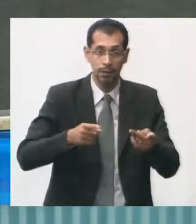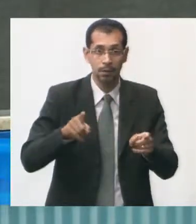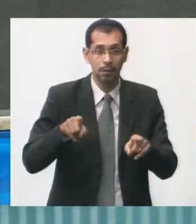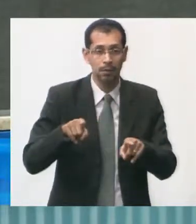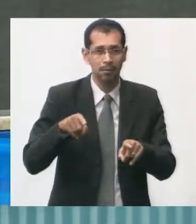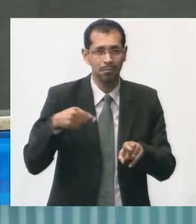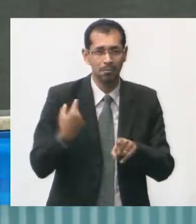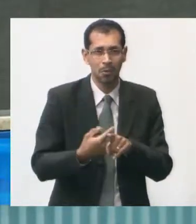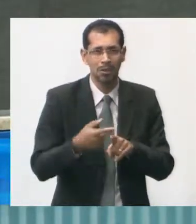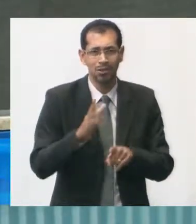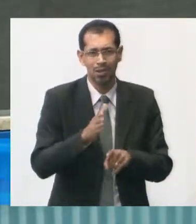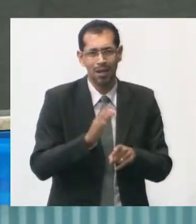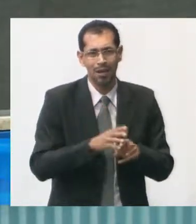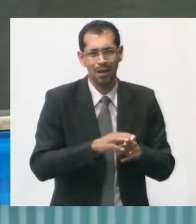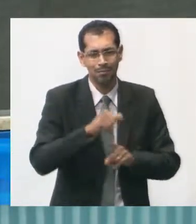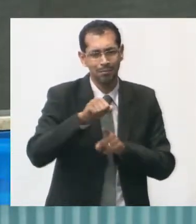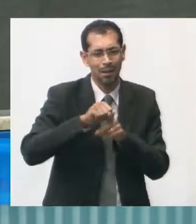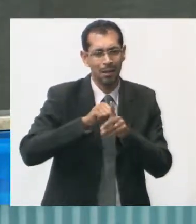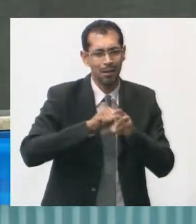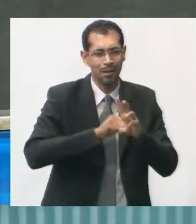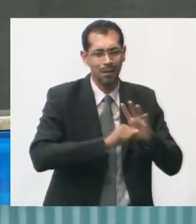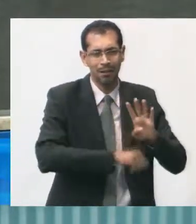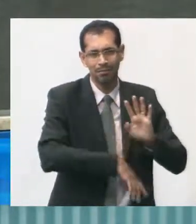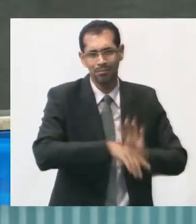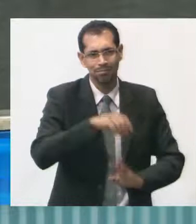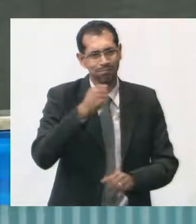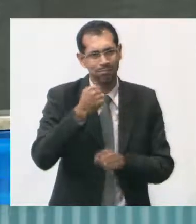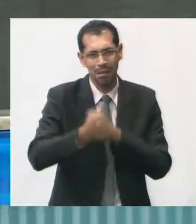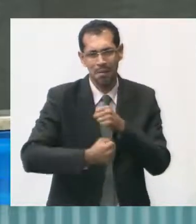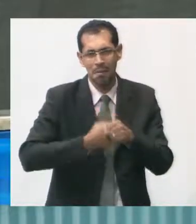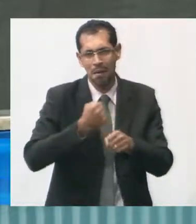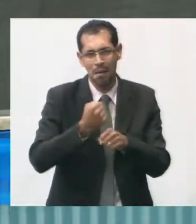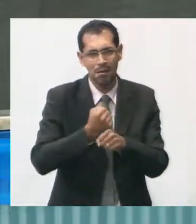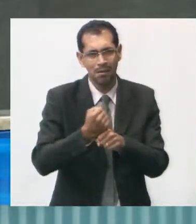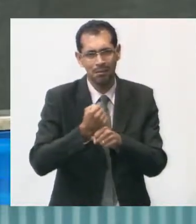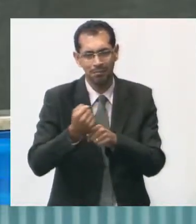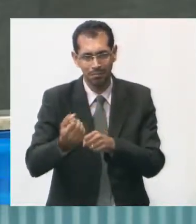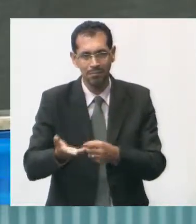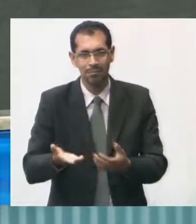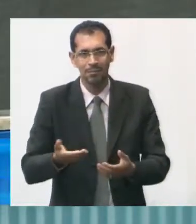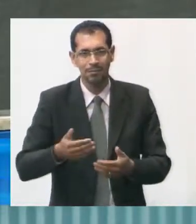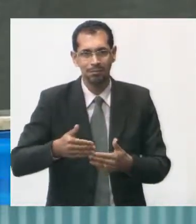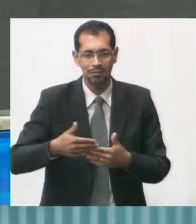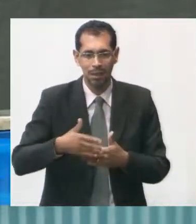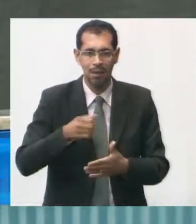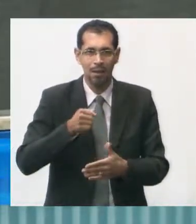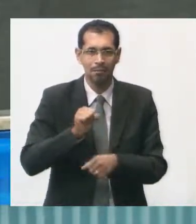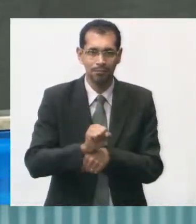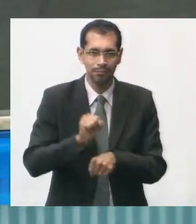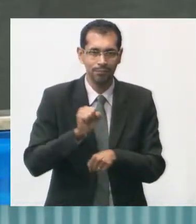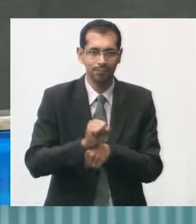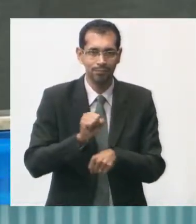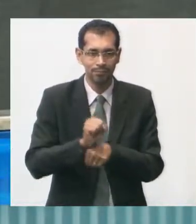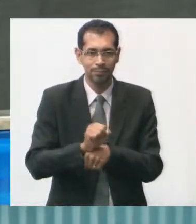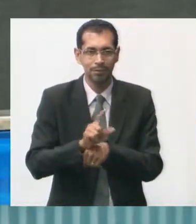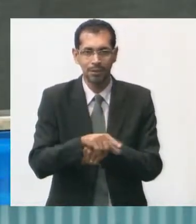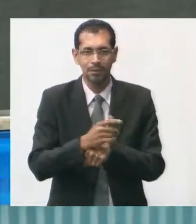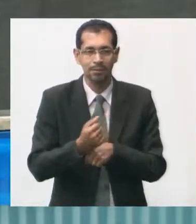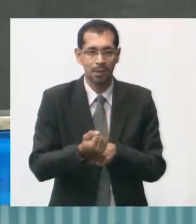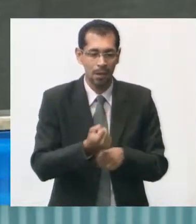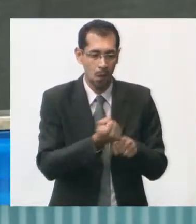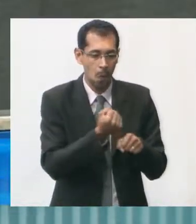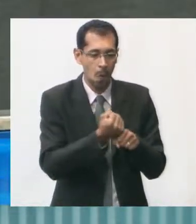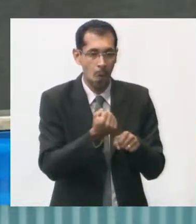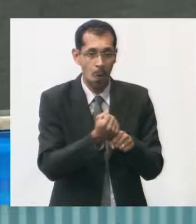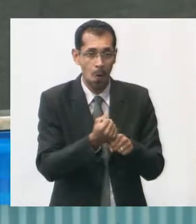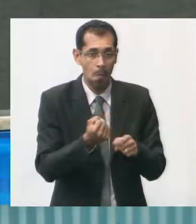alguns meses, anos, já protelando essa situação, e essa obra do campo do